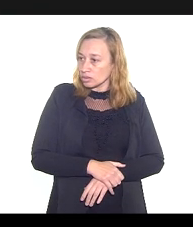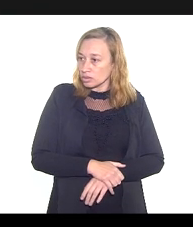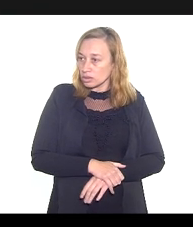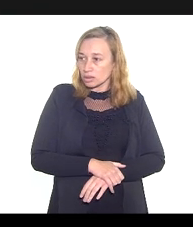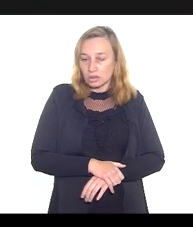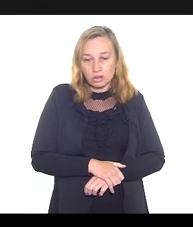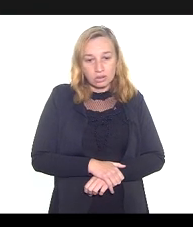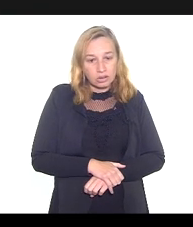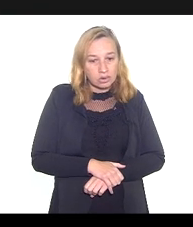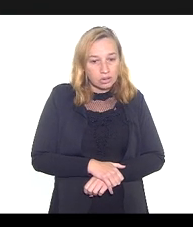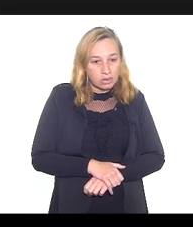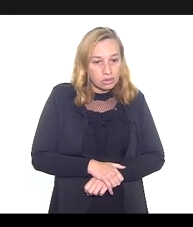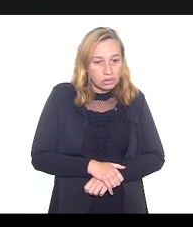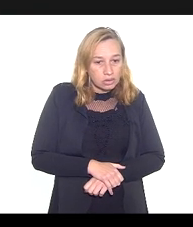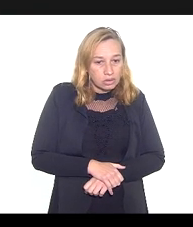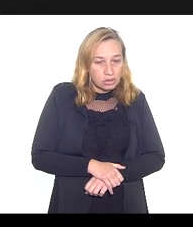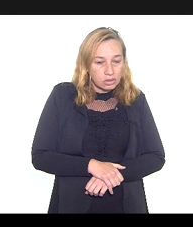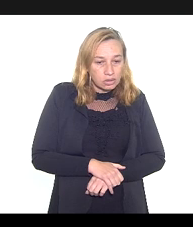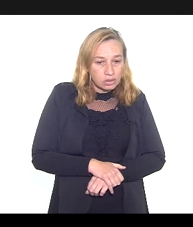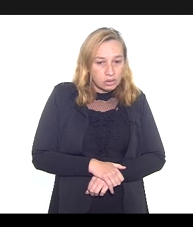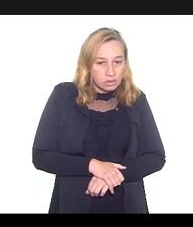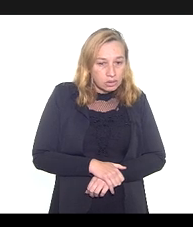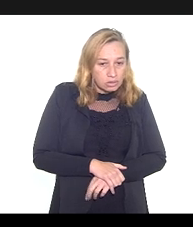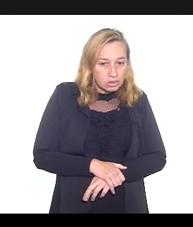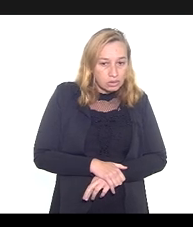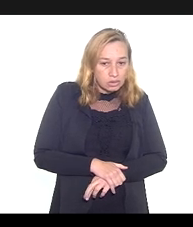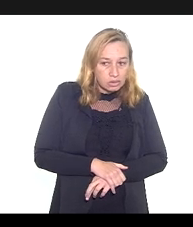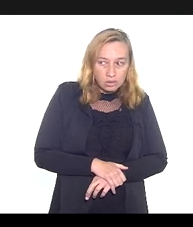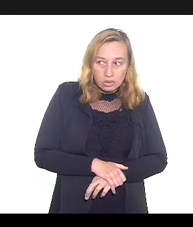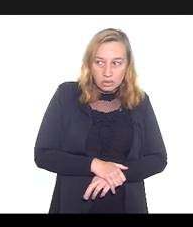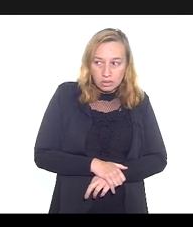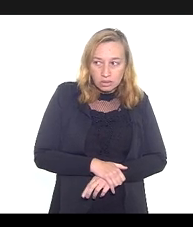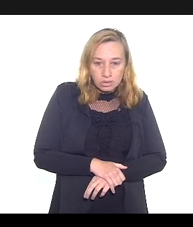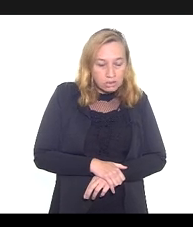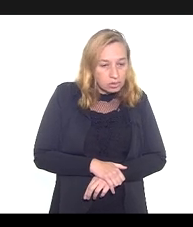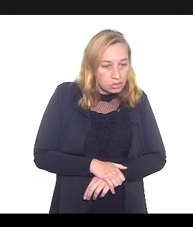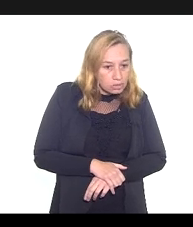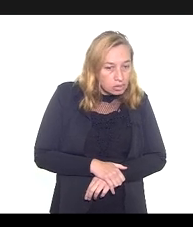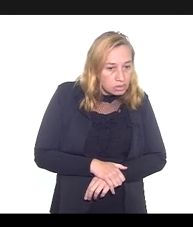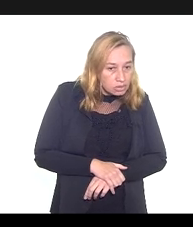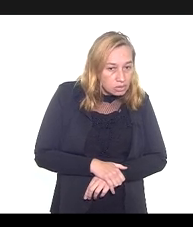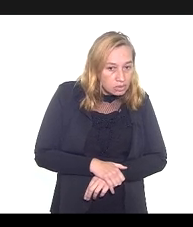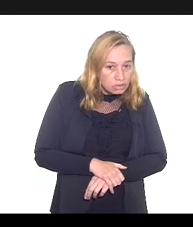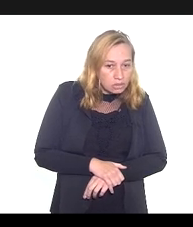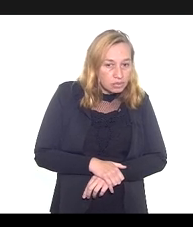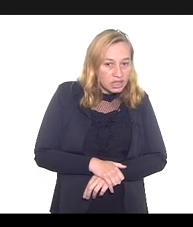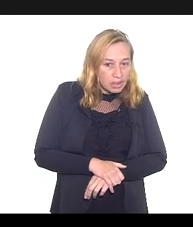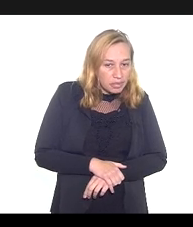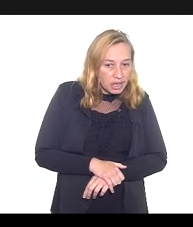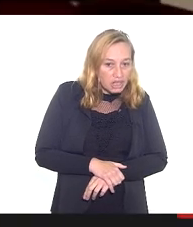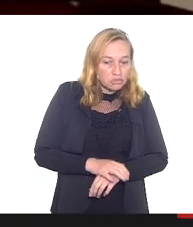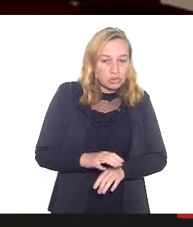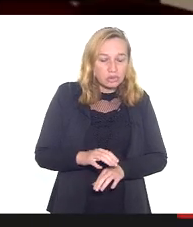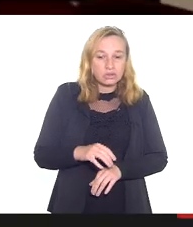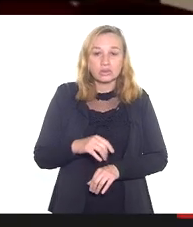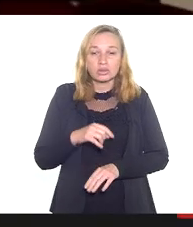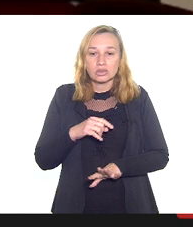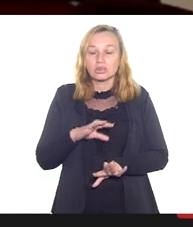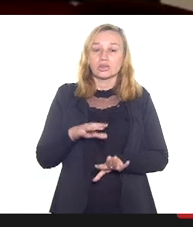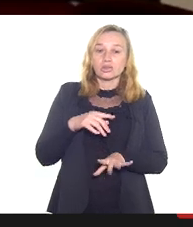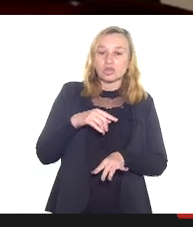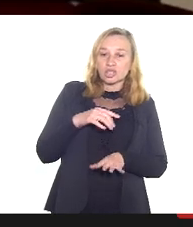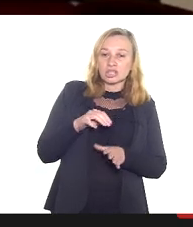isso. Deputada, a gente se coloca aqui à disposição, né? Se pudermos esclarecer alguma dúvida, estaremos aqui